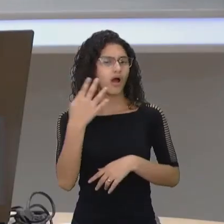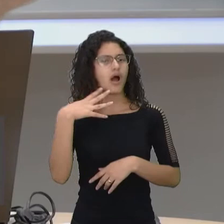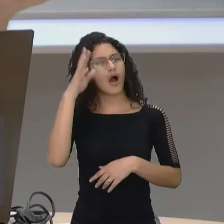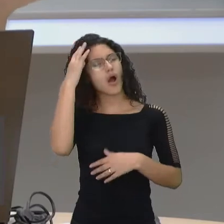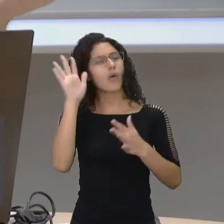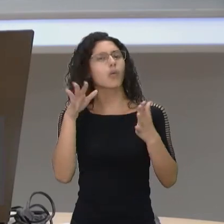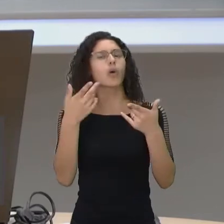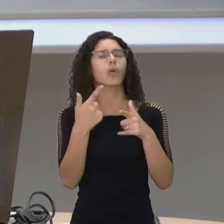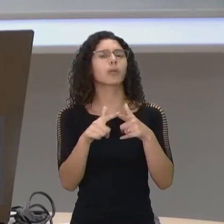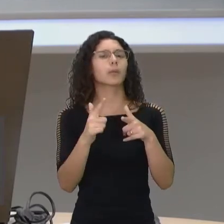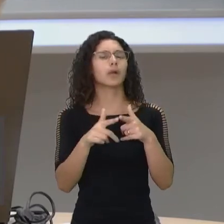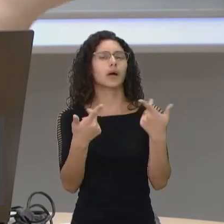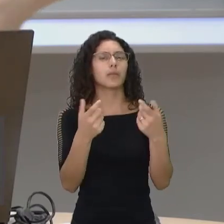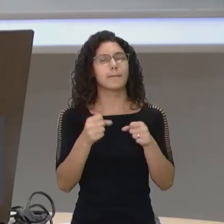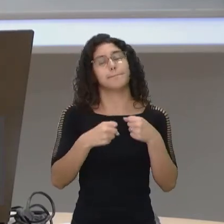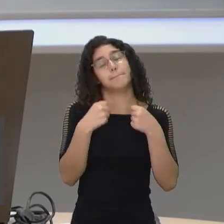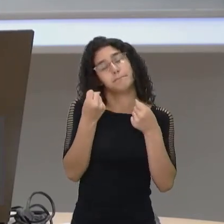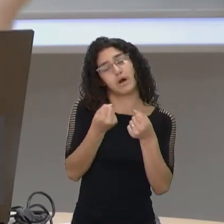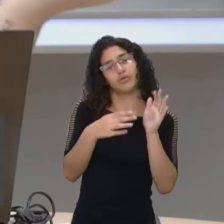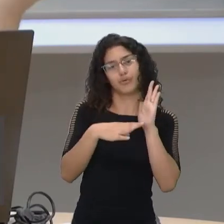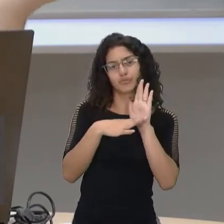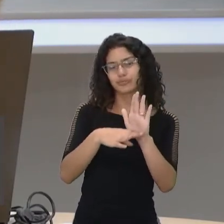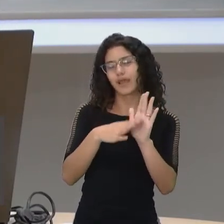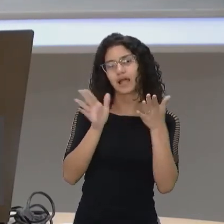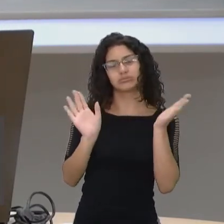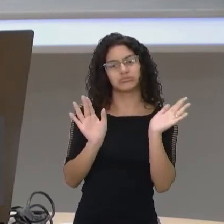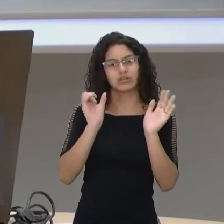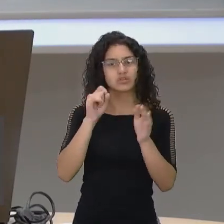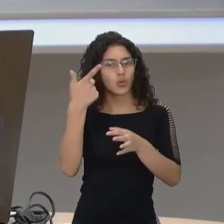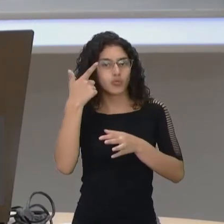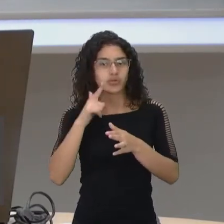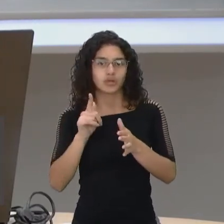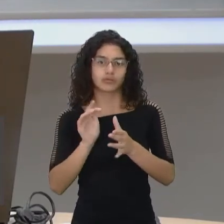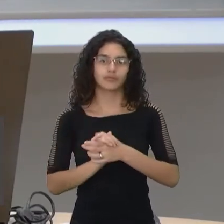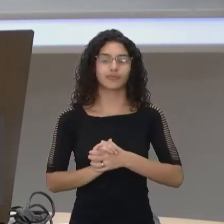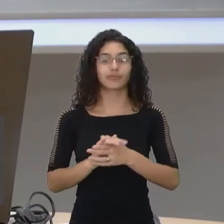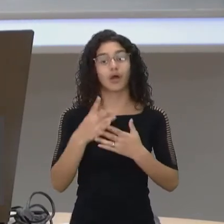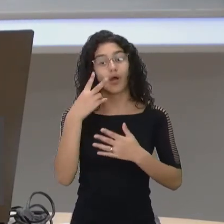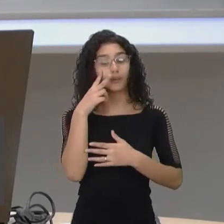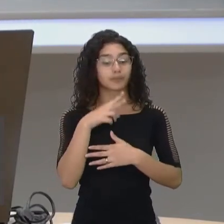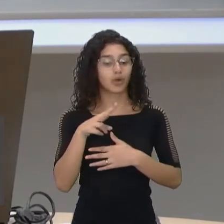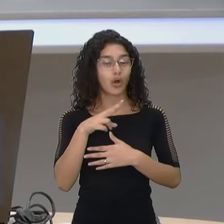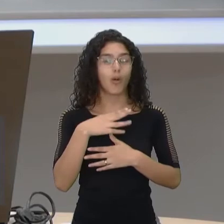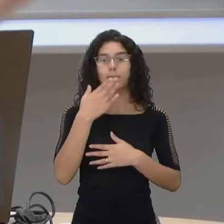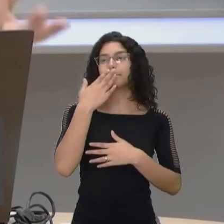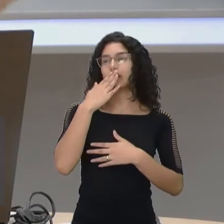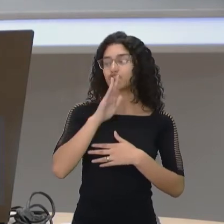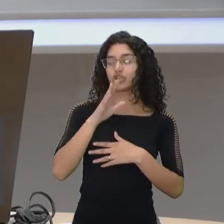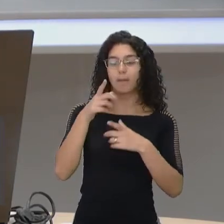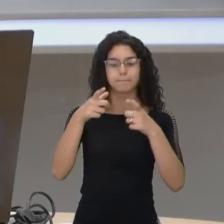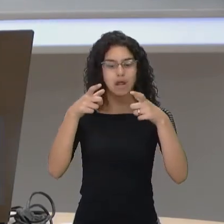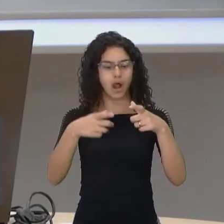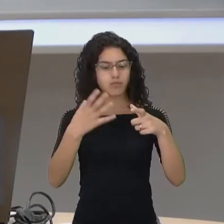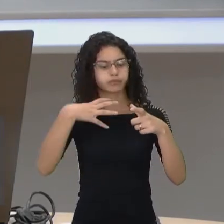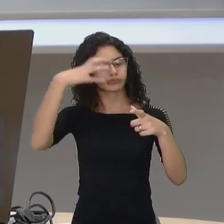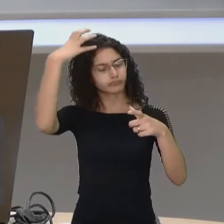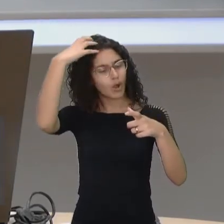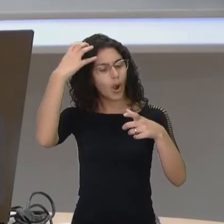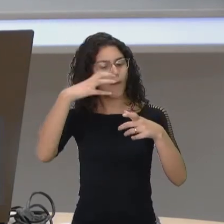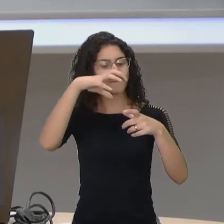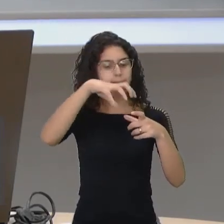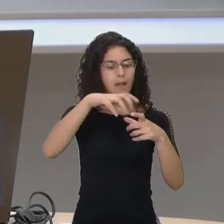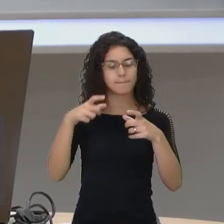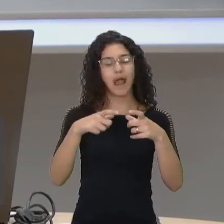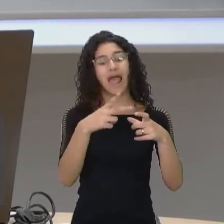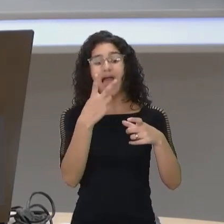é o problema? Eu posso tentar te ajudar a solucionar. Então, olha isso, eu encomendei essa coroa, eu estou meio desconfiado